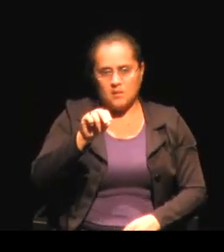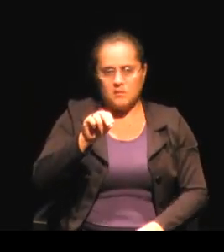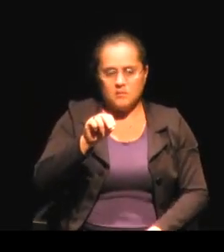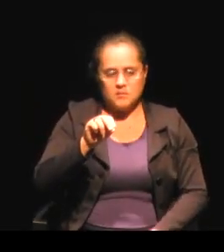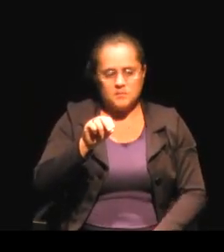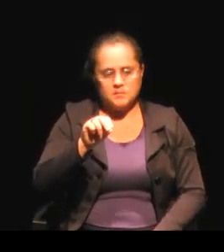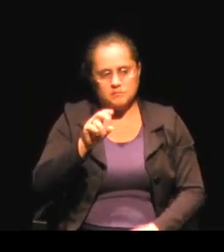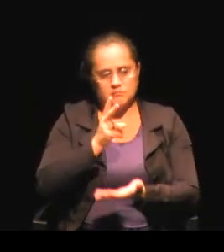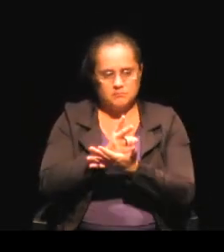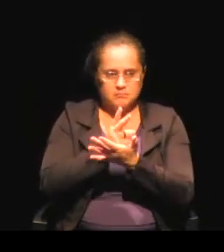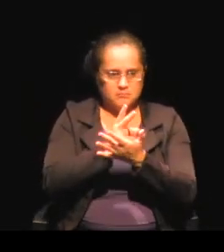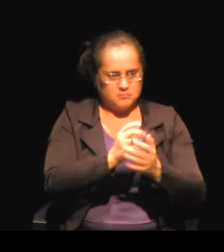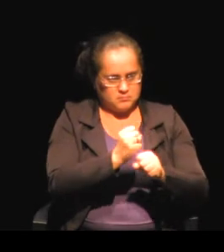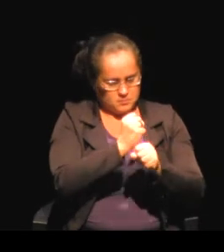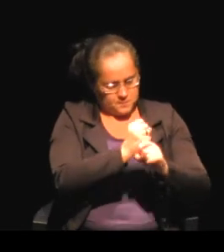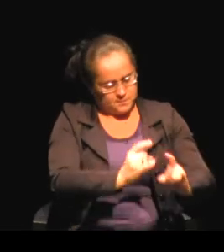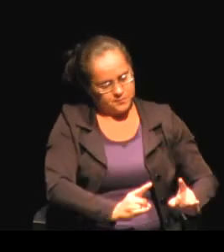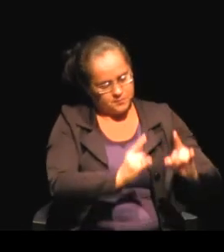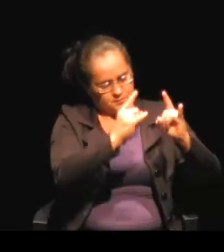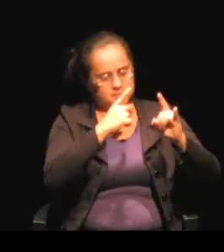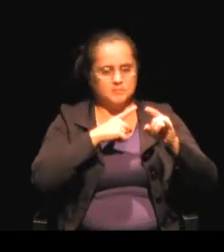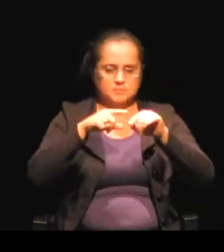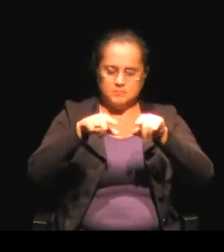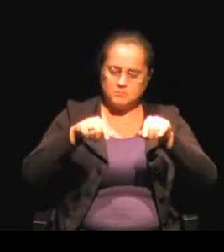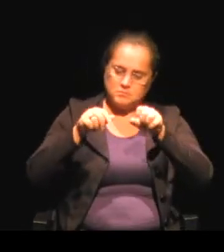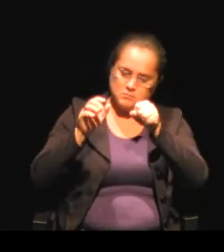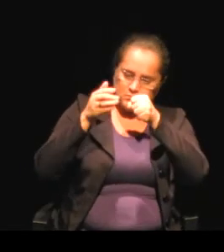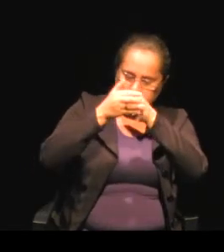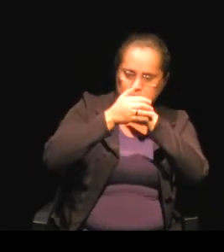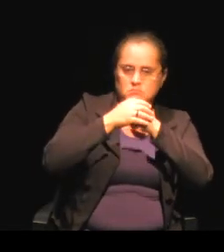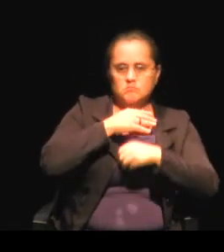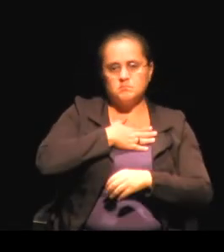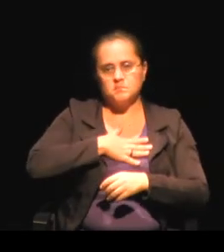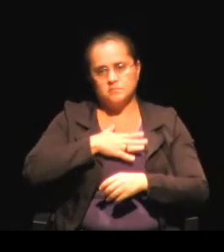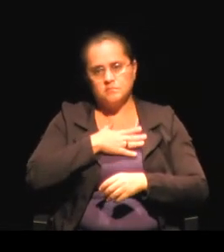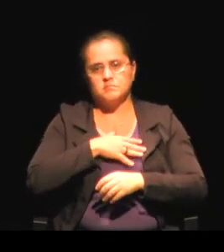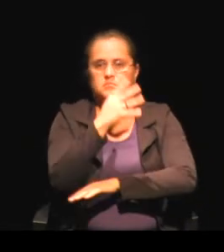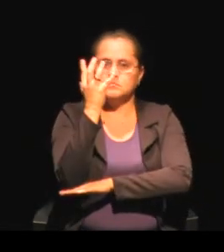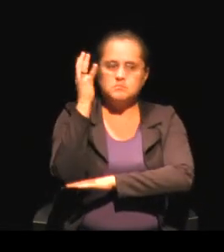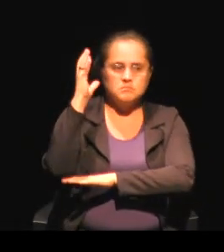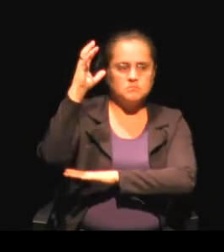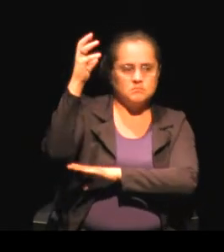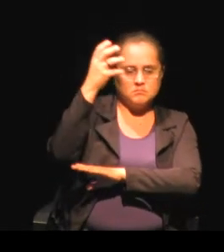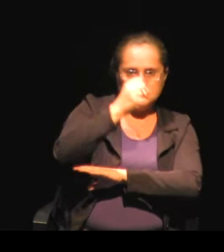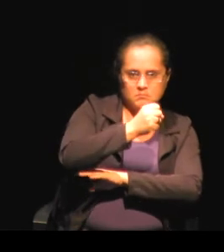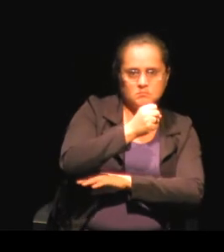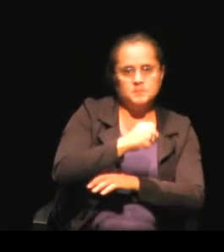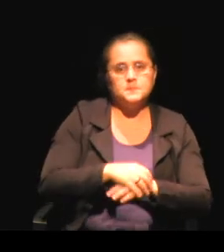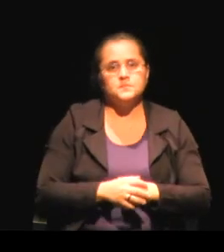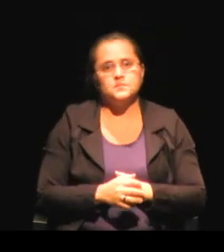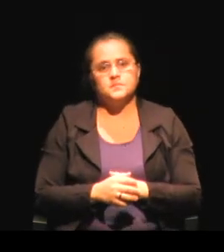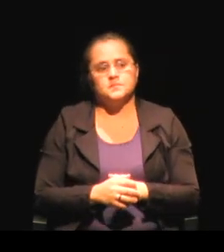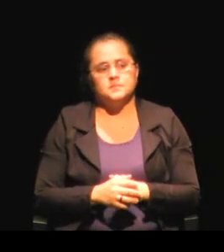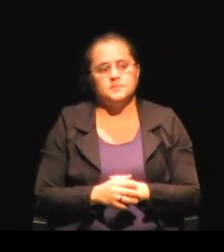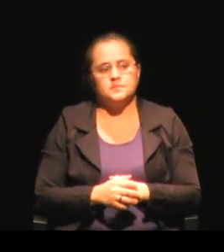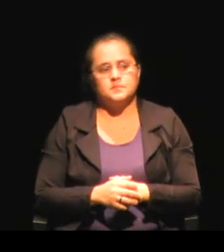do terreno aqui, do Vale do Rio Anhangabaú, né? Bom, edifício de corpos artísticos, acho que não preciso falar muita coisa